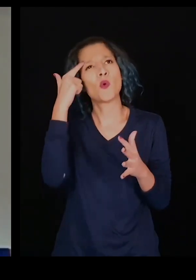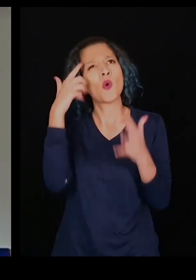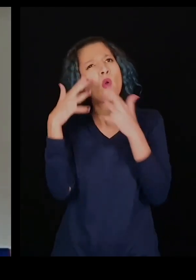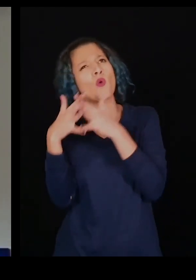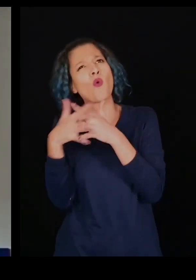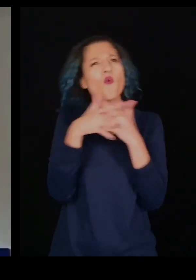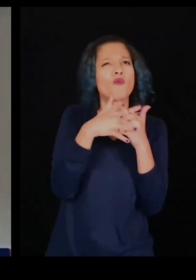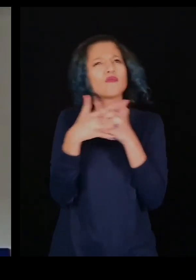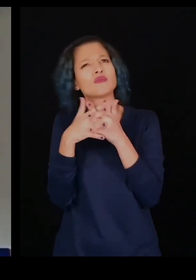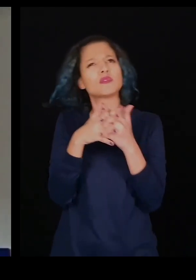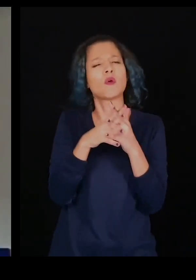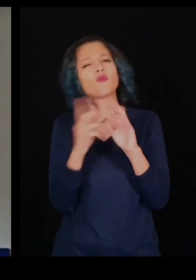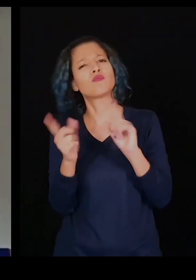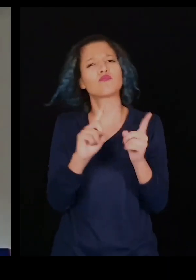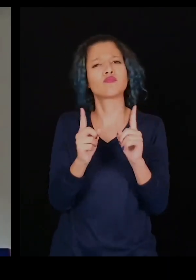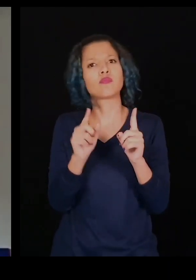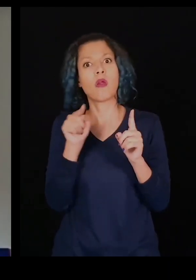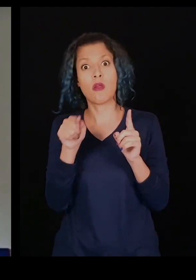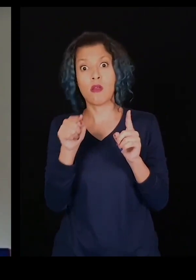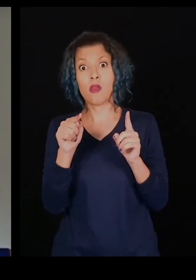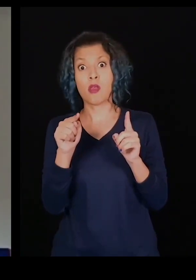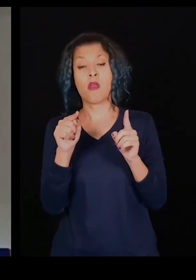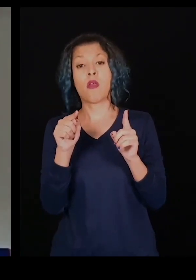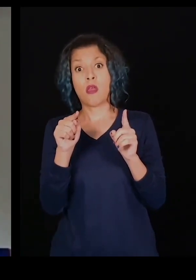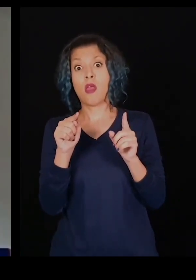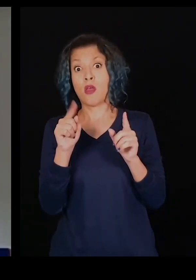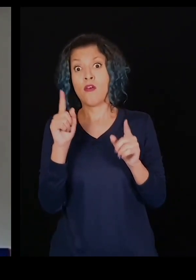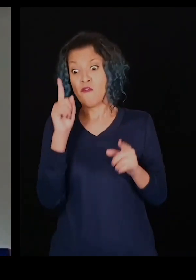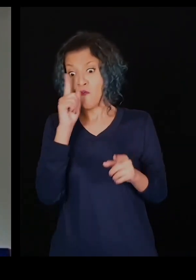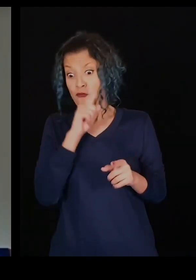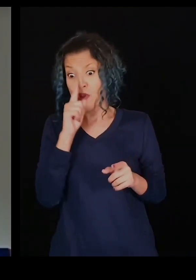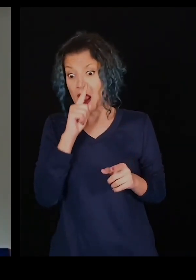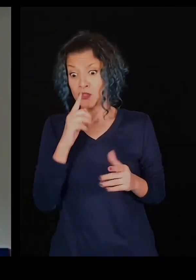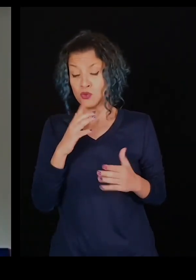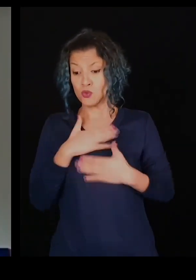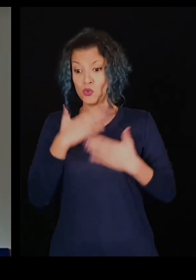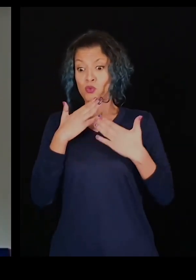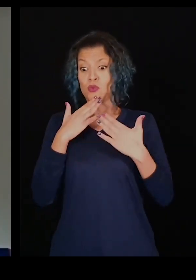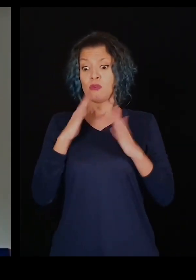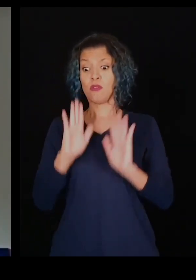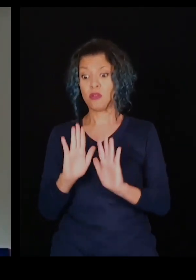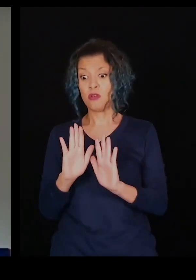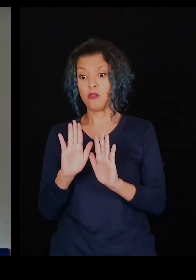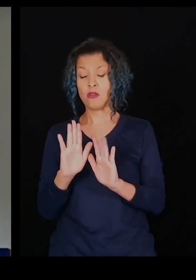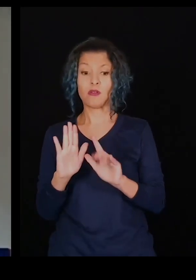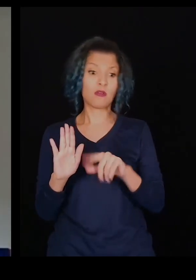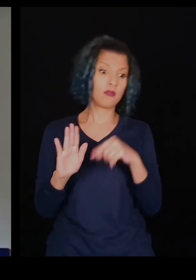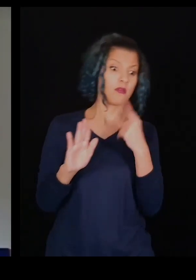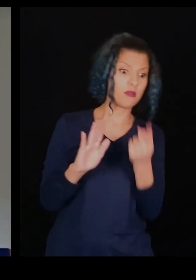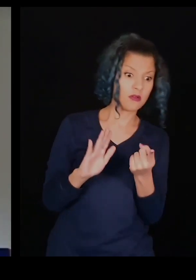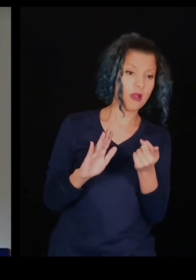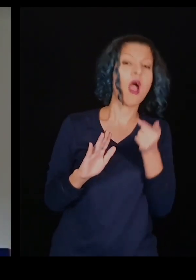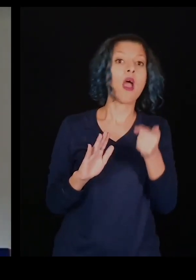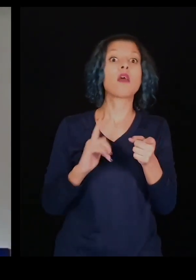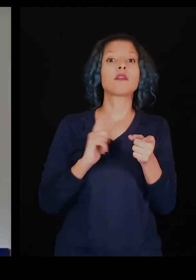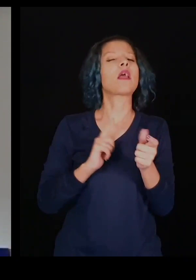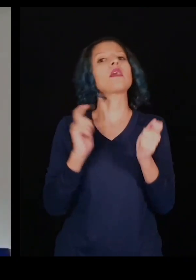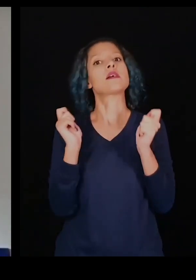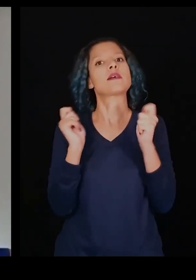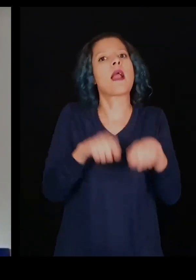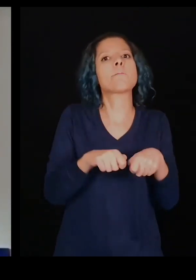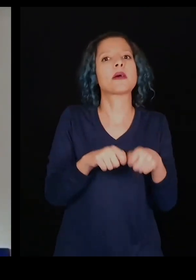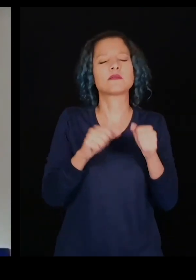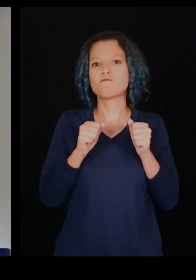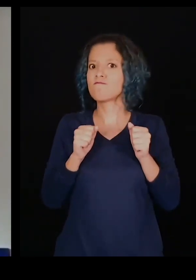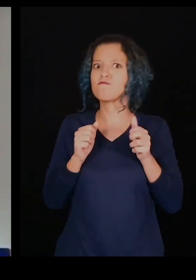que me mostra a fragilidade e, por outro lado, uma grande capacidade de reagir a isso. A